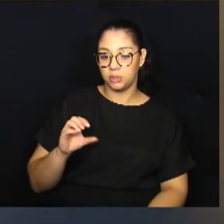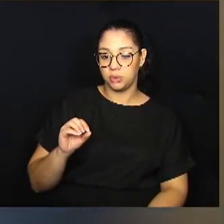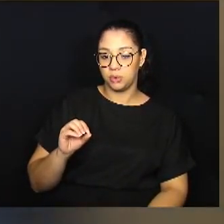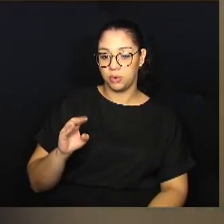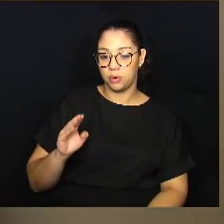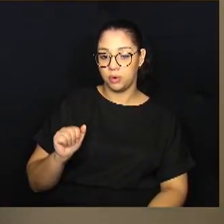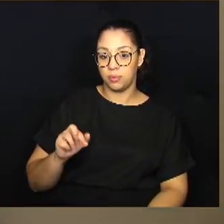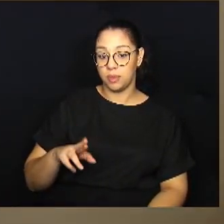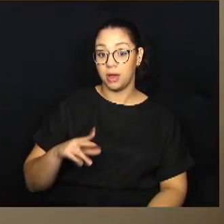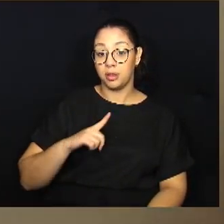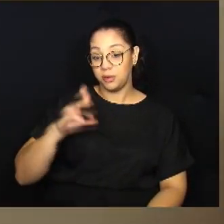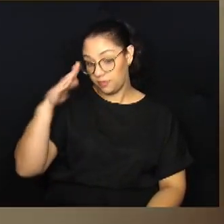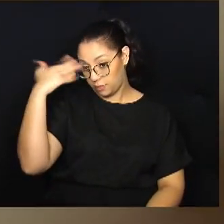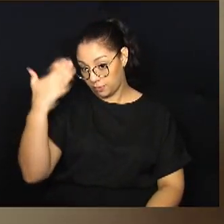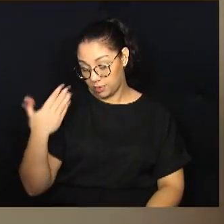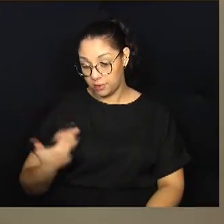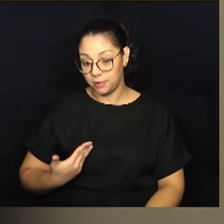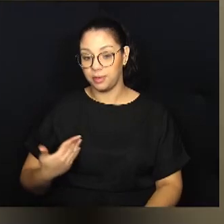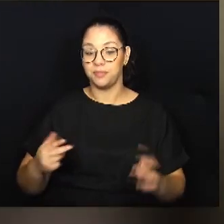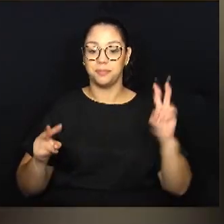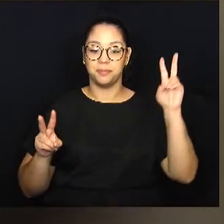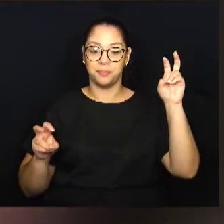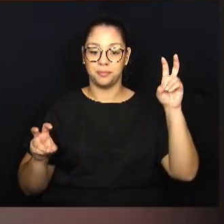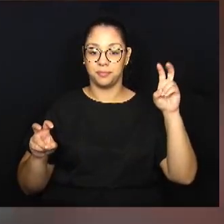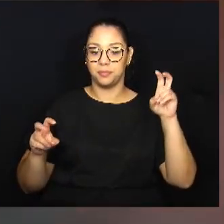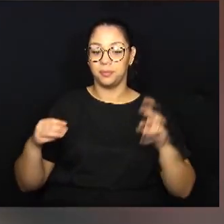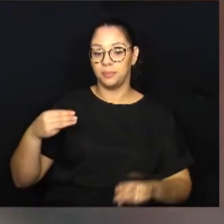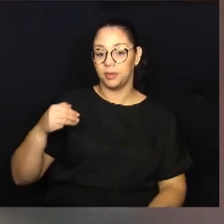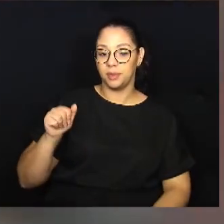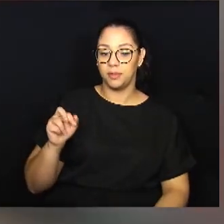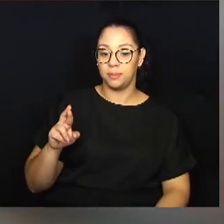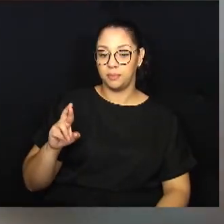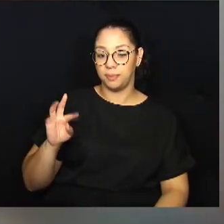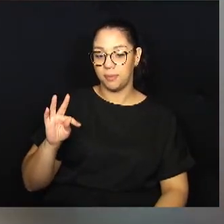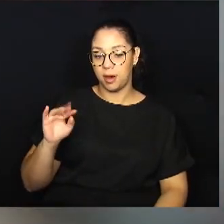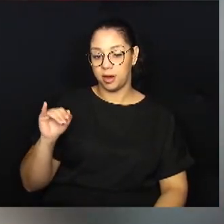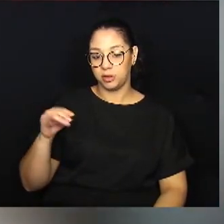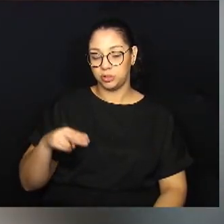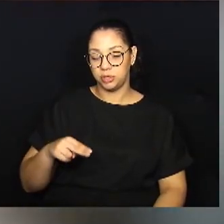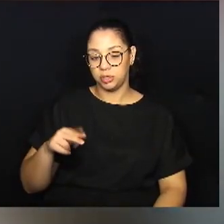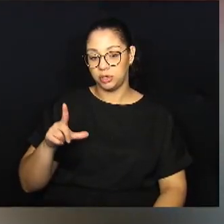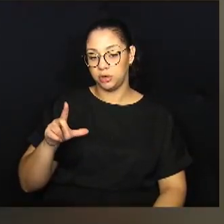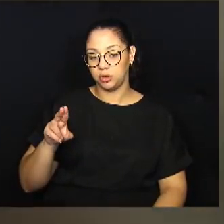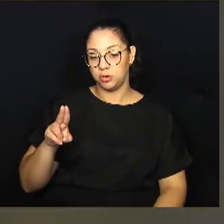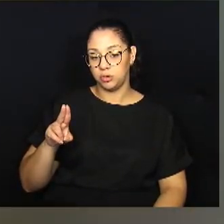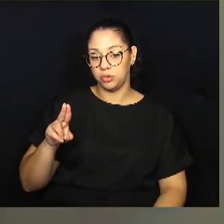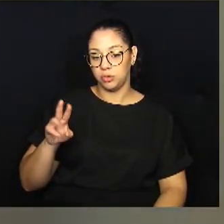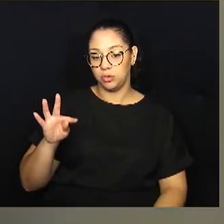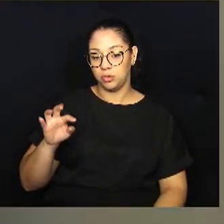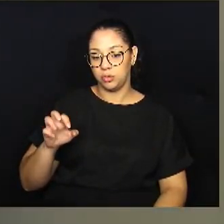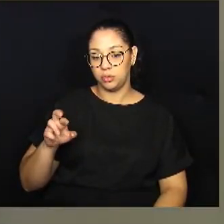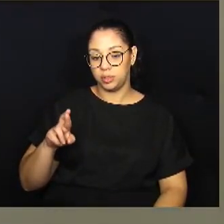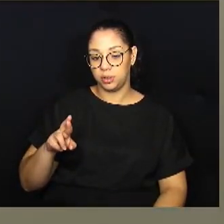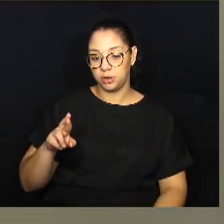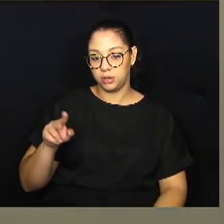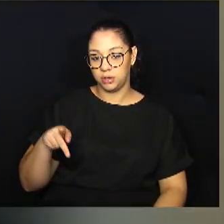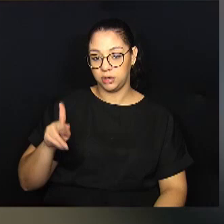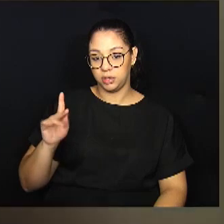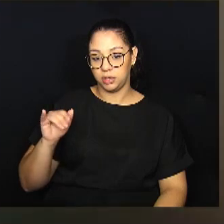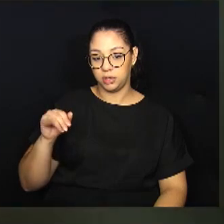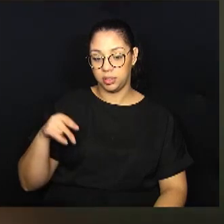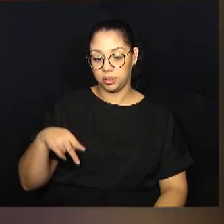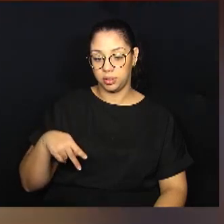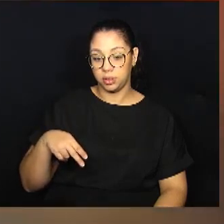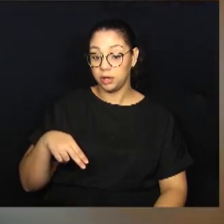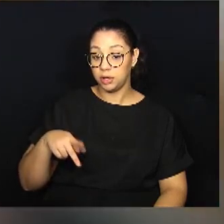uma homenagem para Martin Luther King. Aí eu expliquei para eles, né, quem era Martin Luther King. E aí eu convidei o artista Gelim,